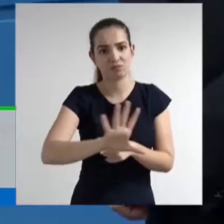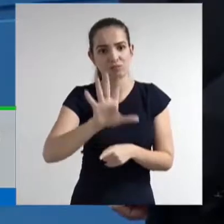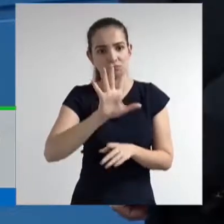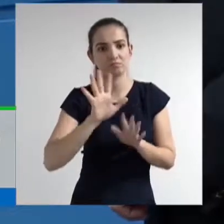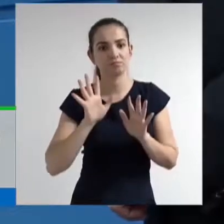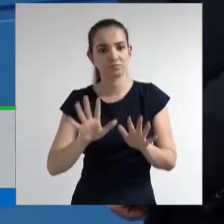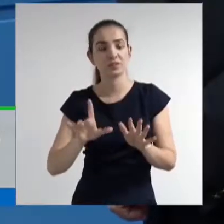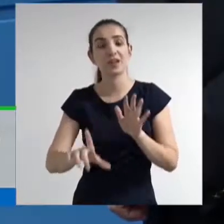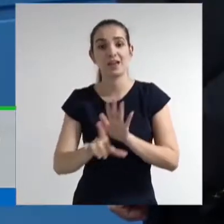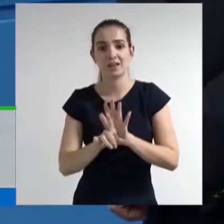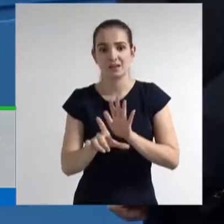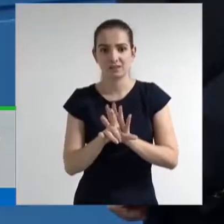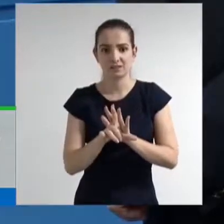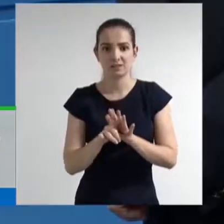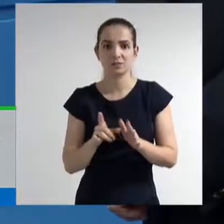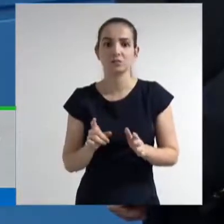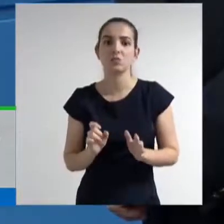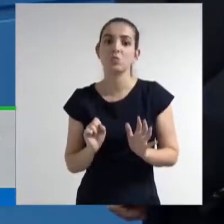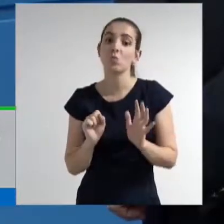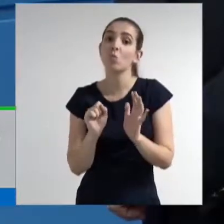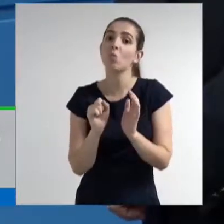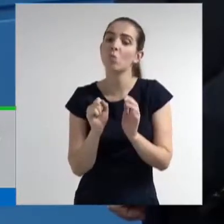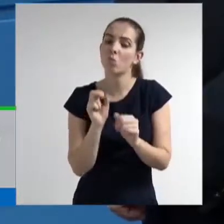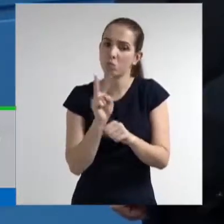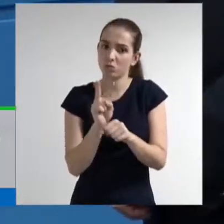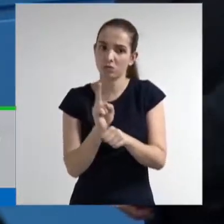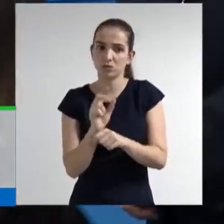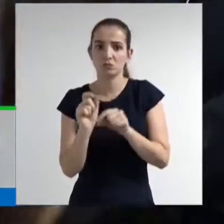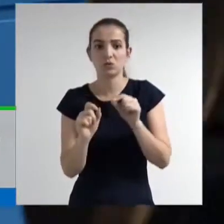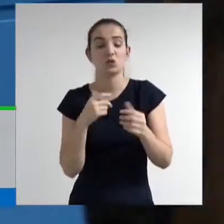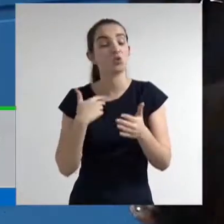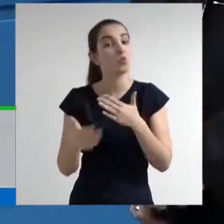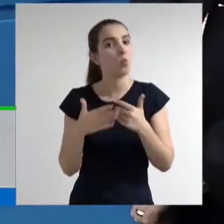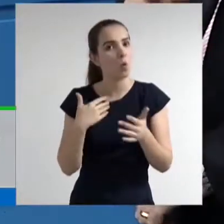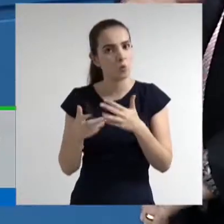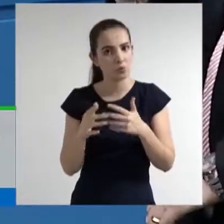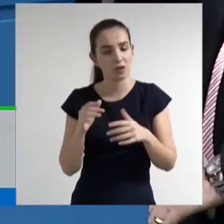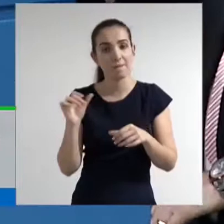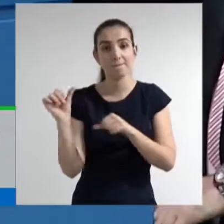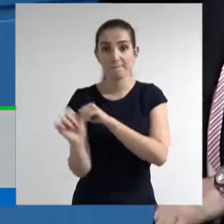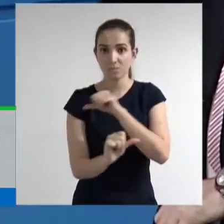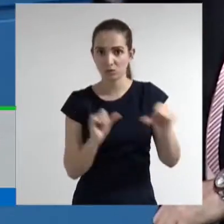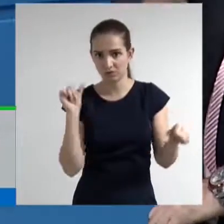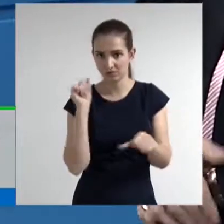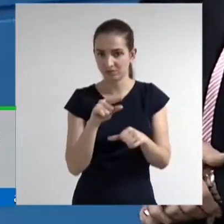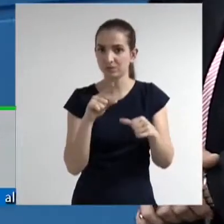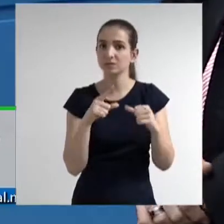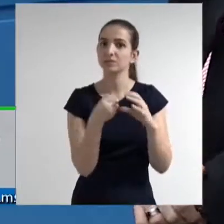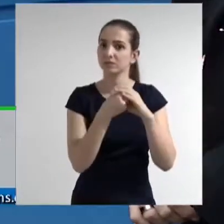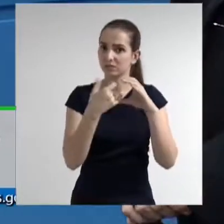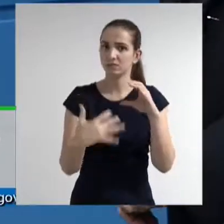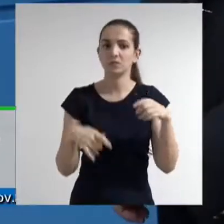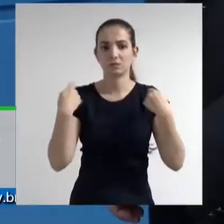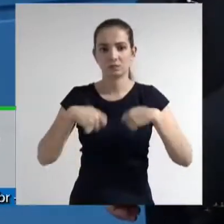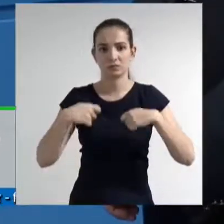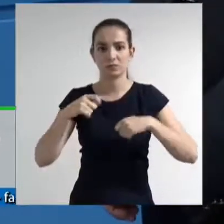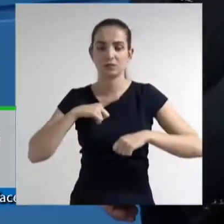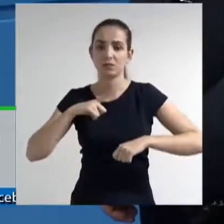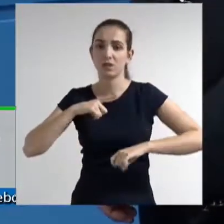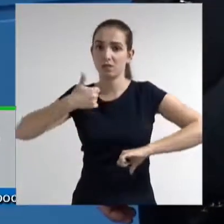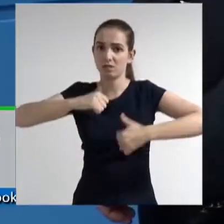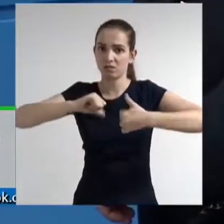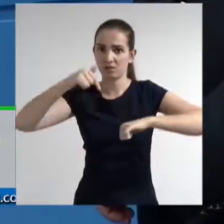isso. Sim. A lei, ela resguarda Sim. que qualquer alteração nesse aspecto seja submetida a essa